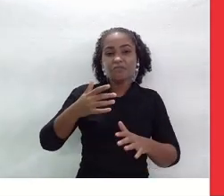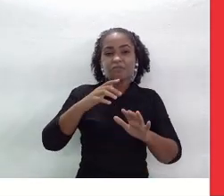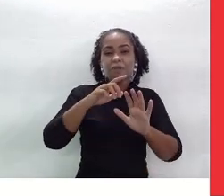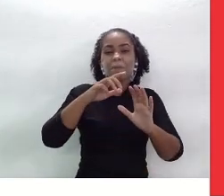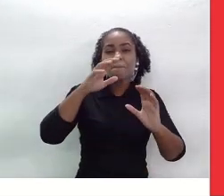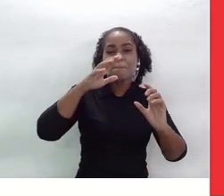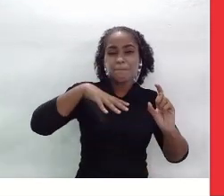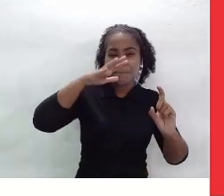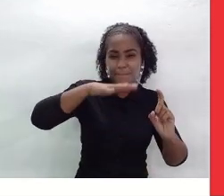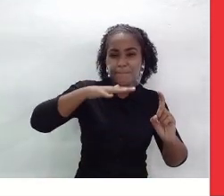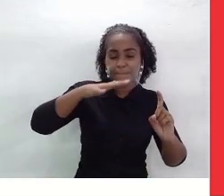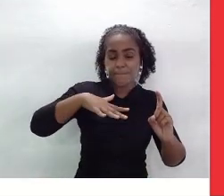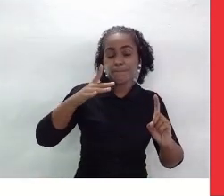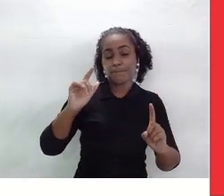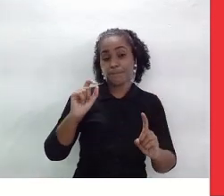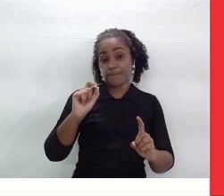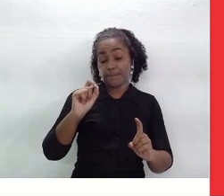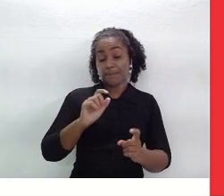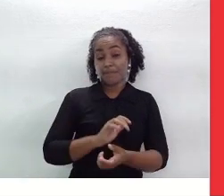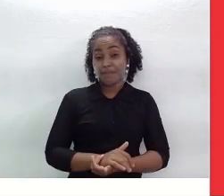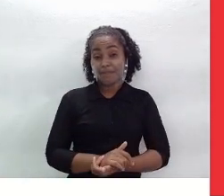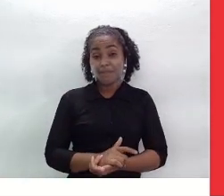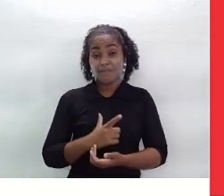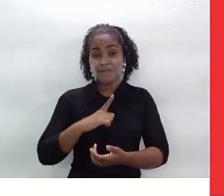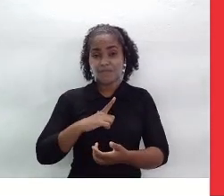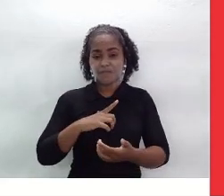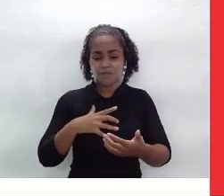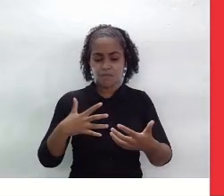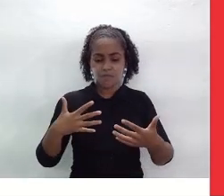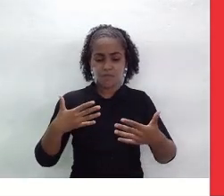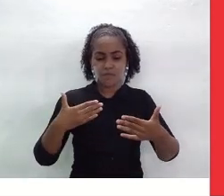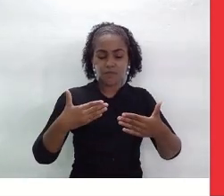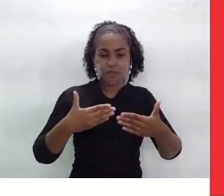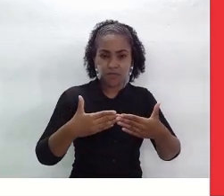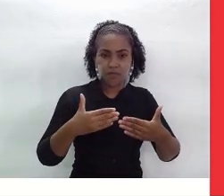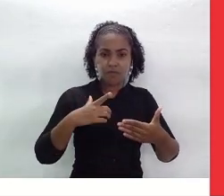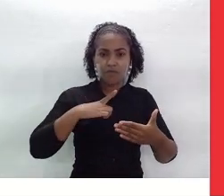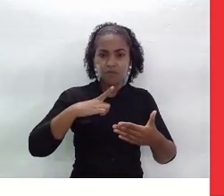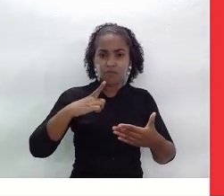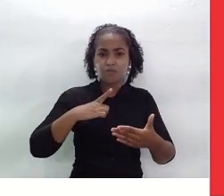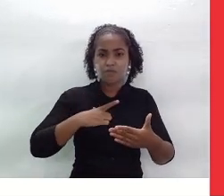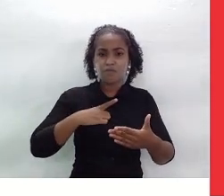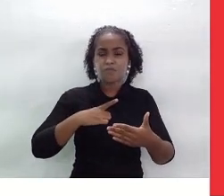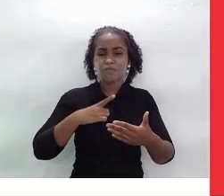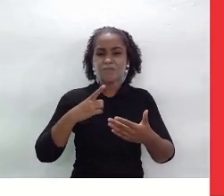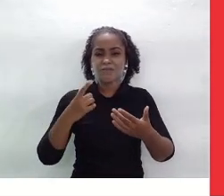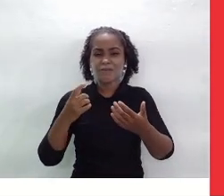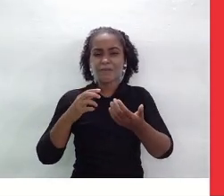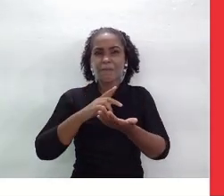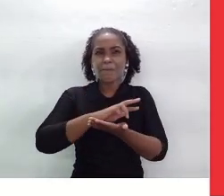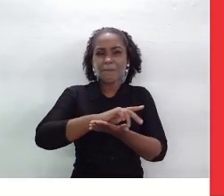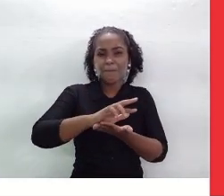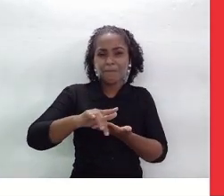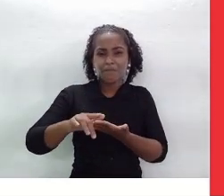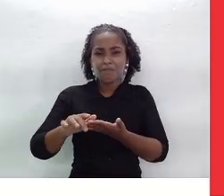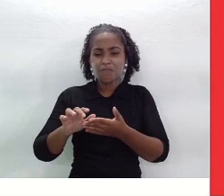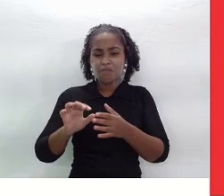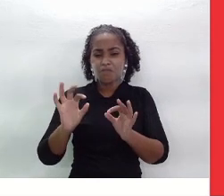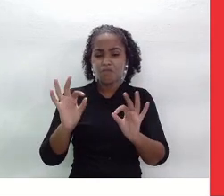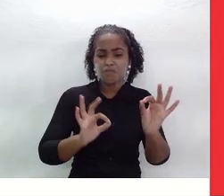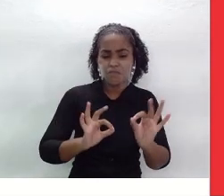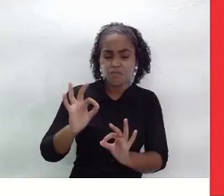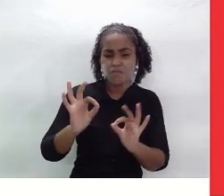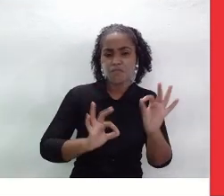litológicas, ou seja, a aproximação do continente ao nível de grandes estruturas